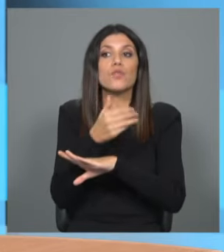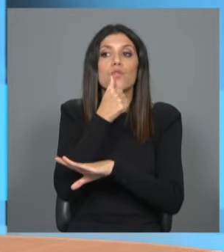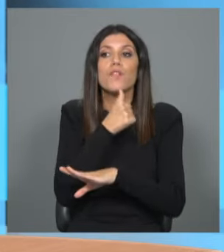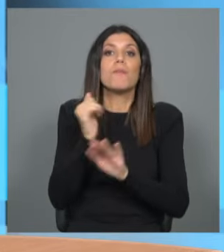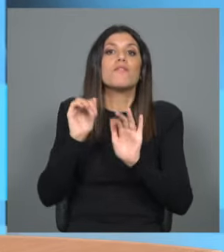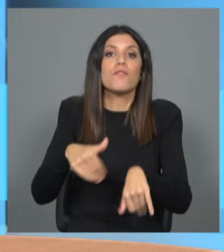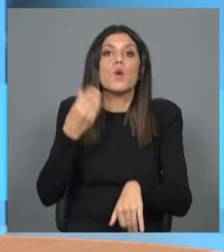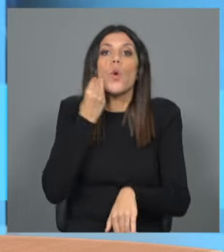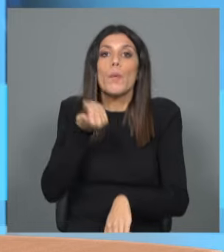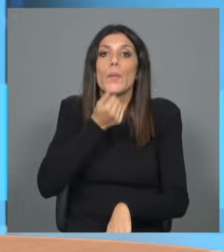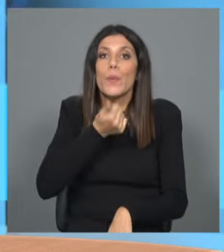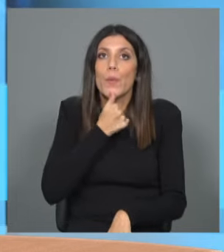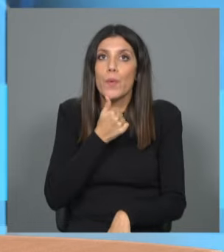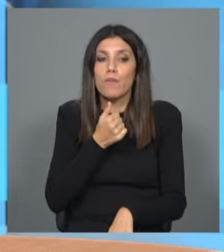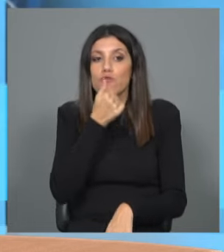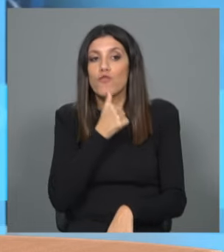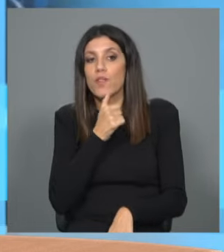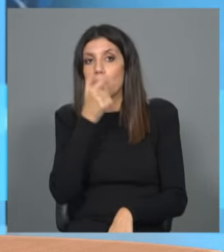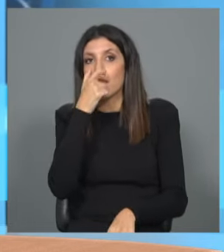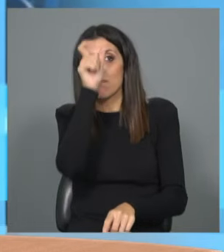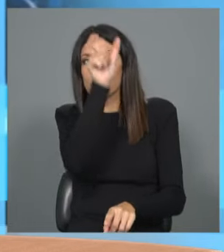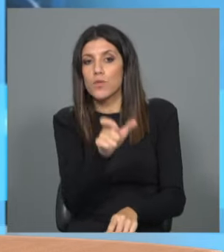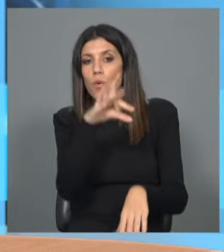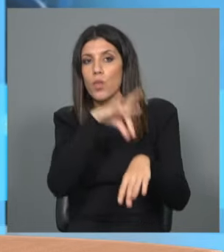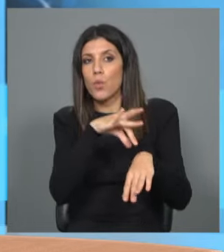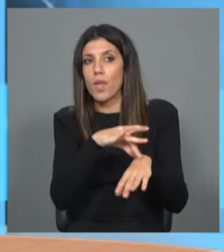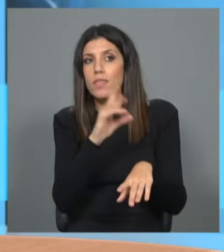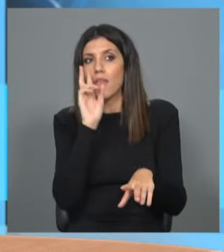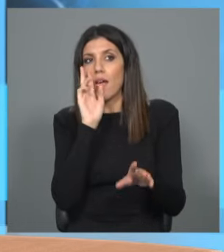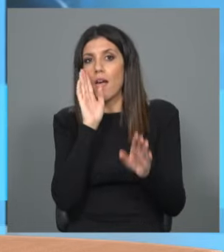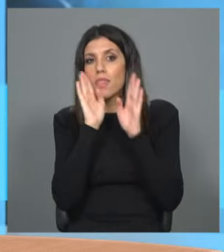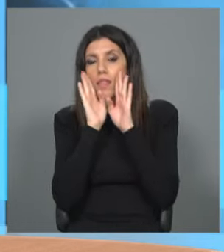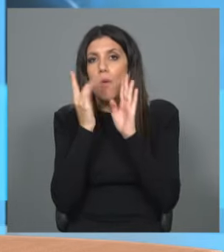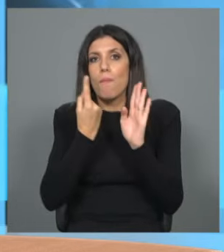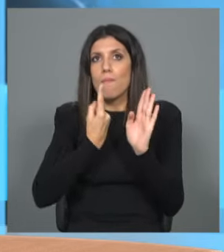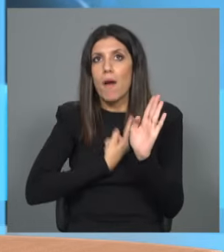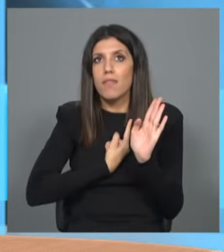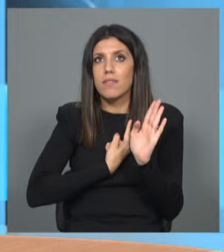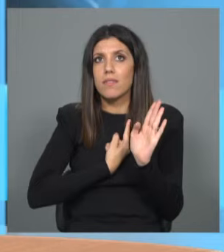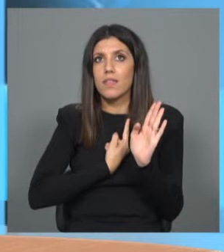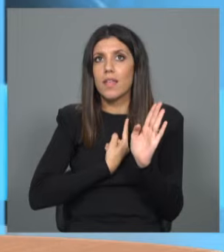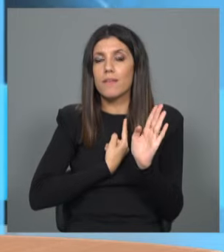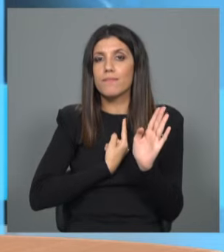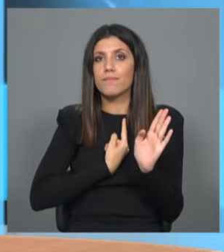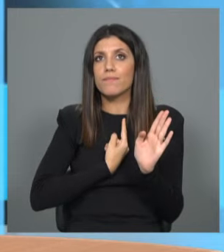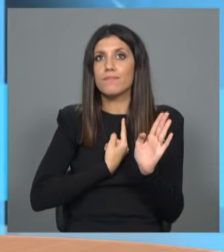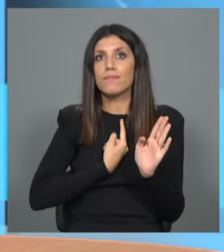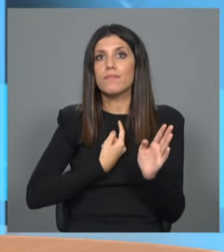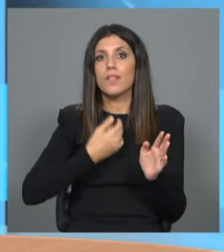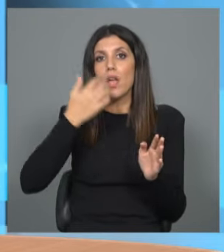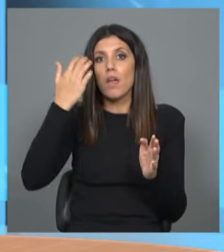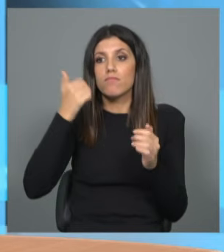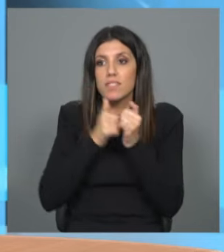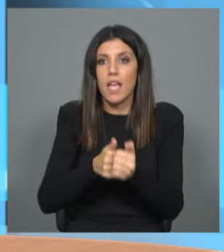A atenção a esse sofrimento tem que ser garantida do ponto de vista de competência, de ciência